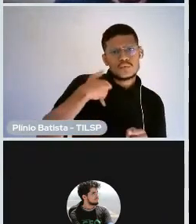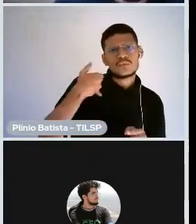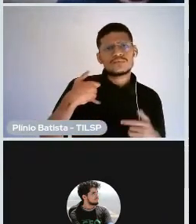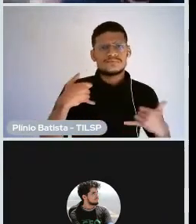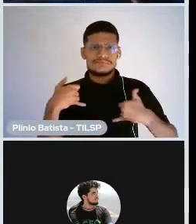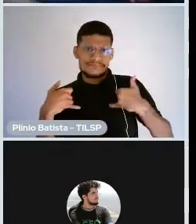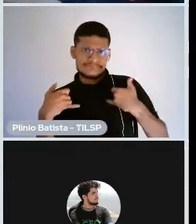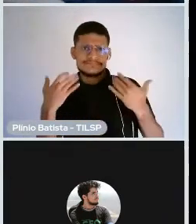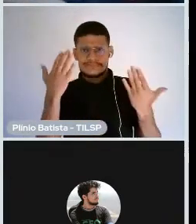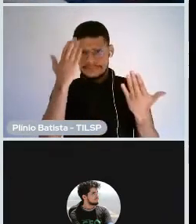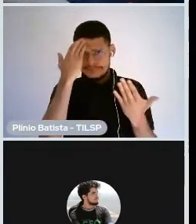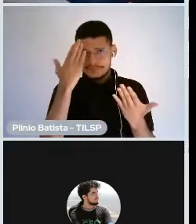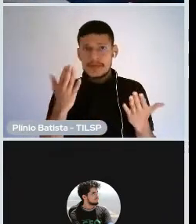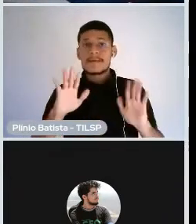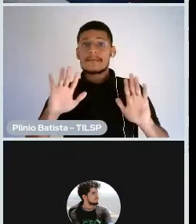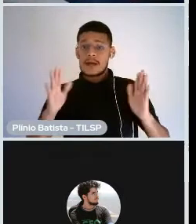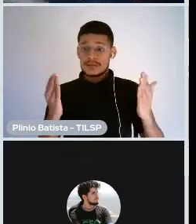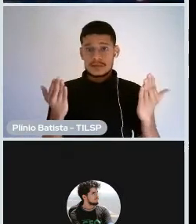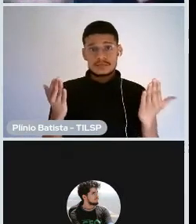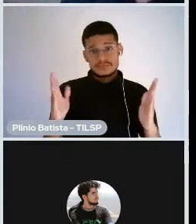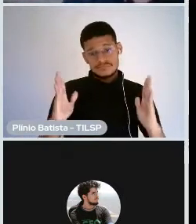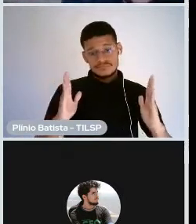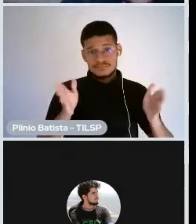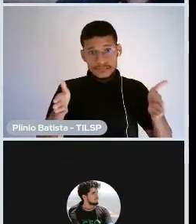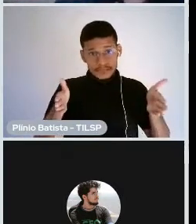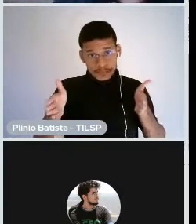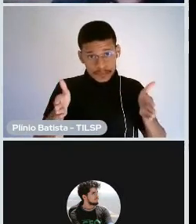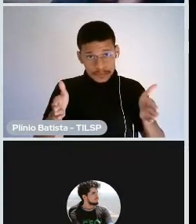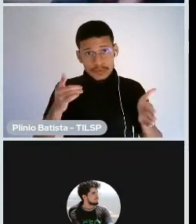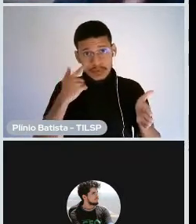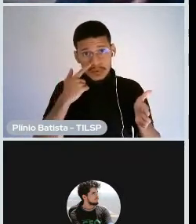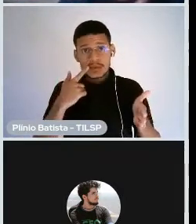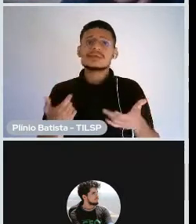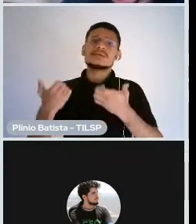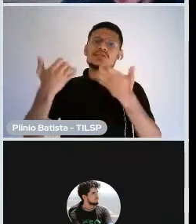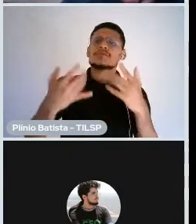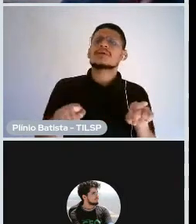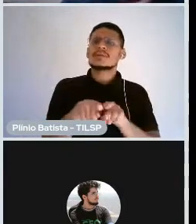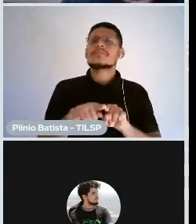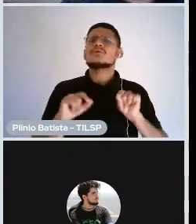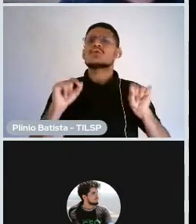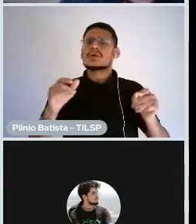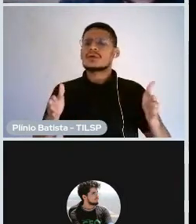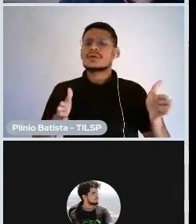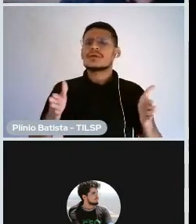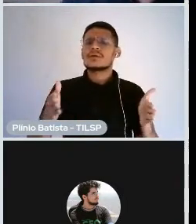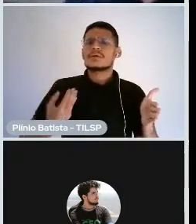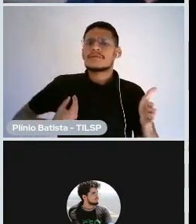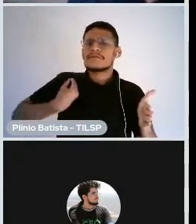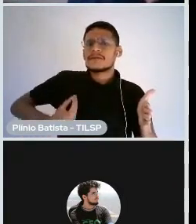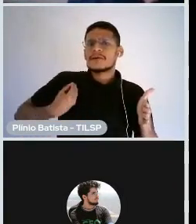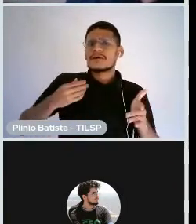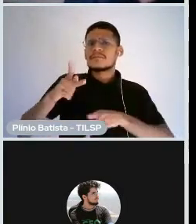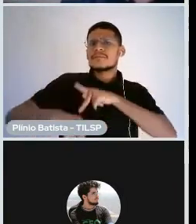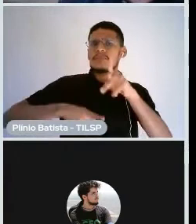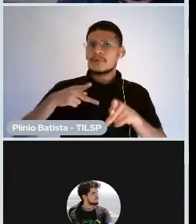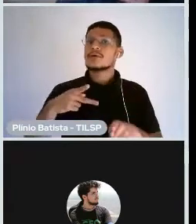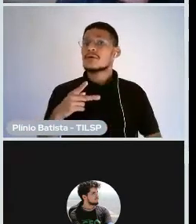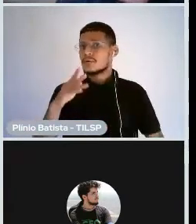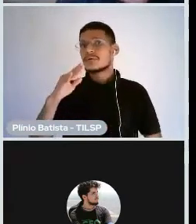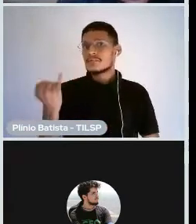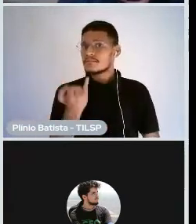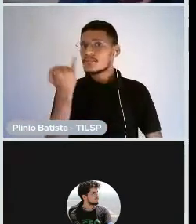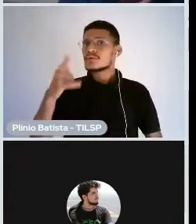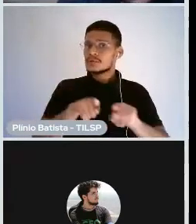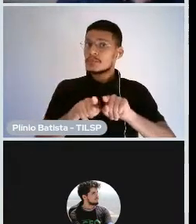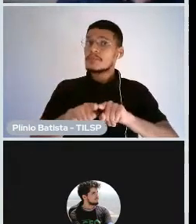de vida, que é a média de vida de uma população, tá? Que aí, isso é um indicador muito importante também, que aí vai estar relacionado diretamente à